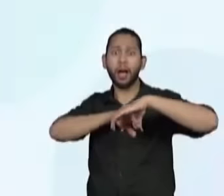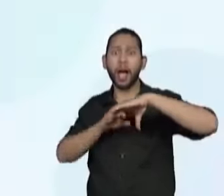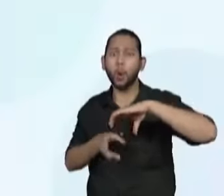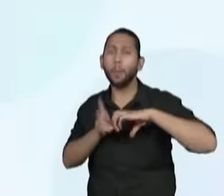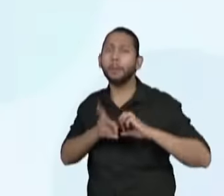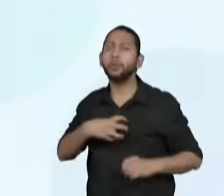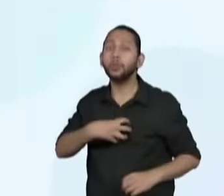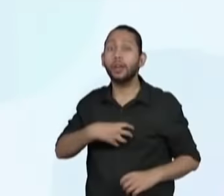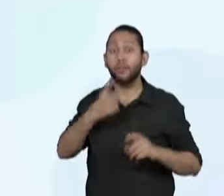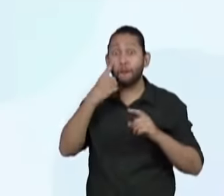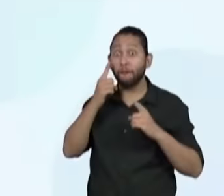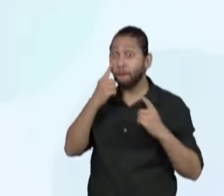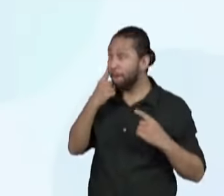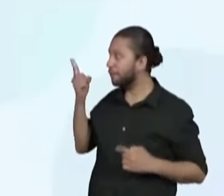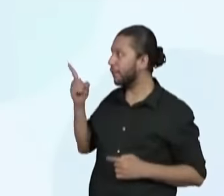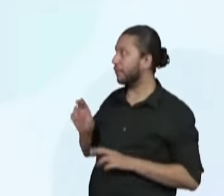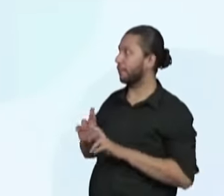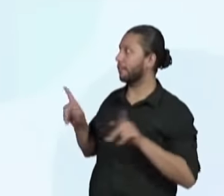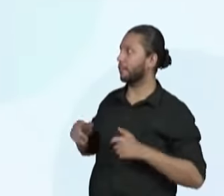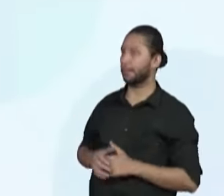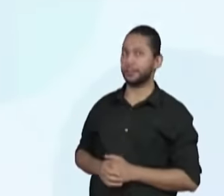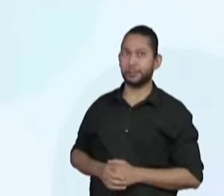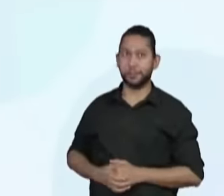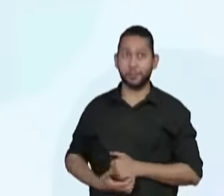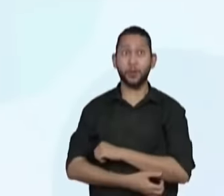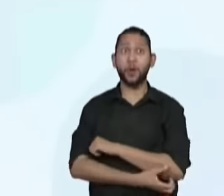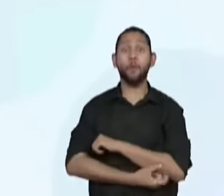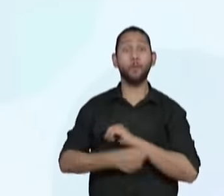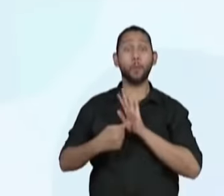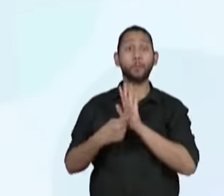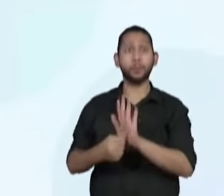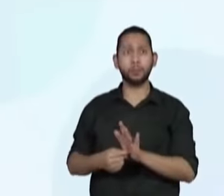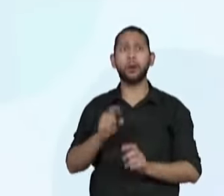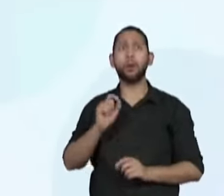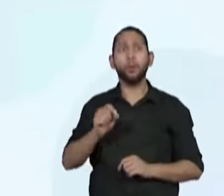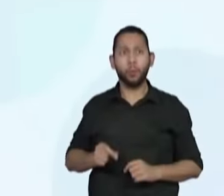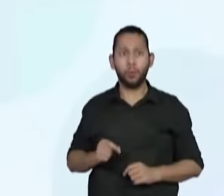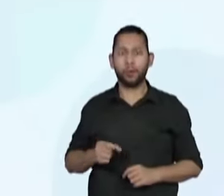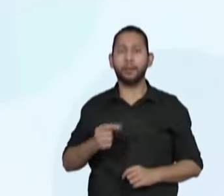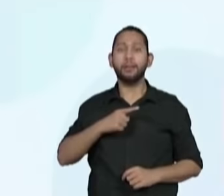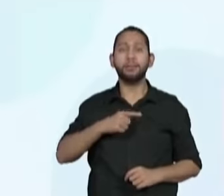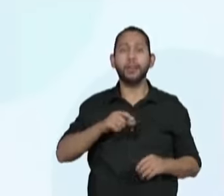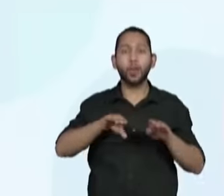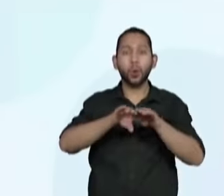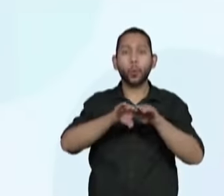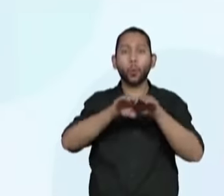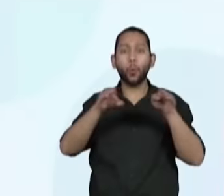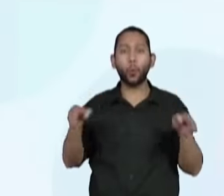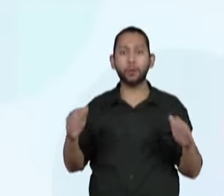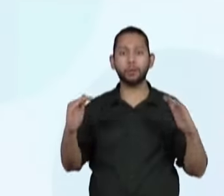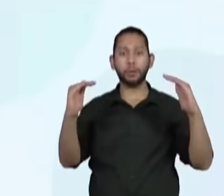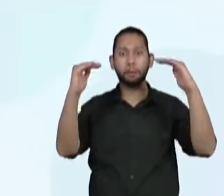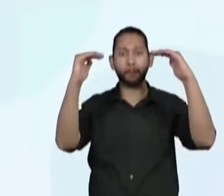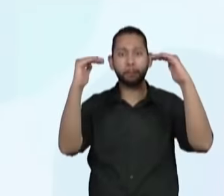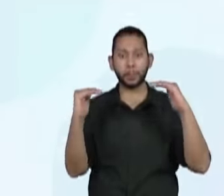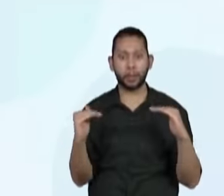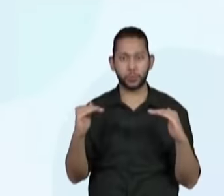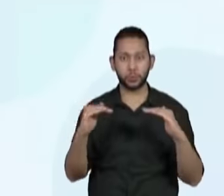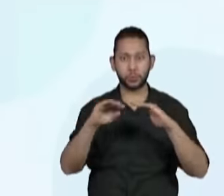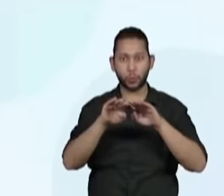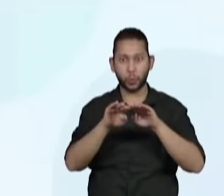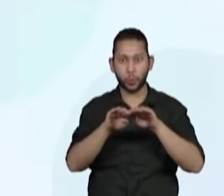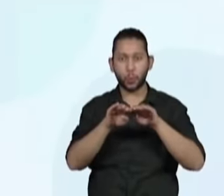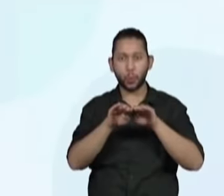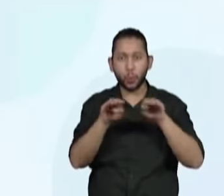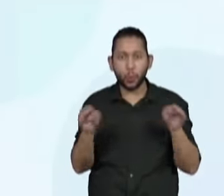tá? Nós temos as formas em curvas rebaixadas, E as curvas rebaixadas, gente, elas são